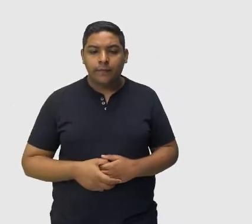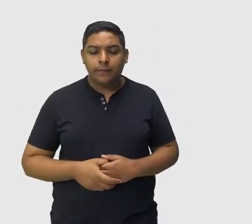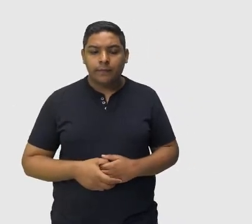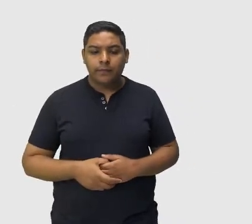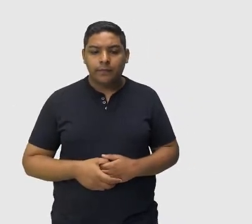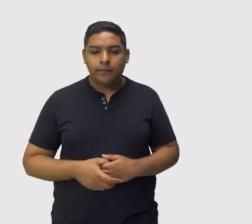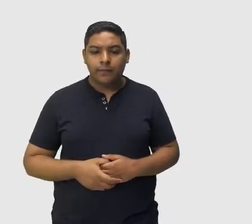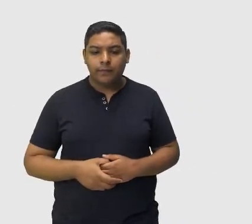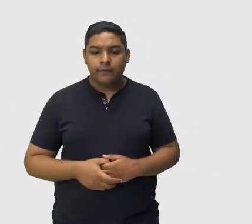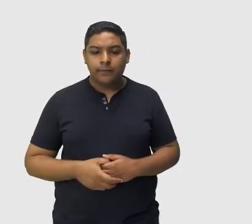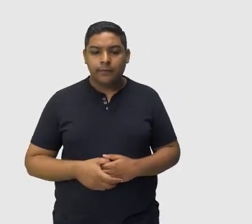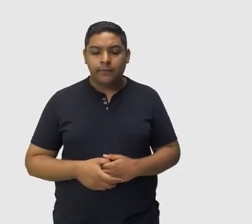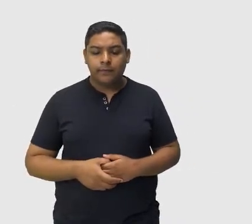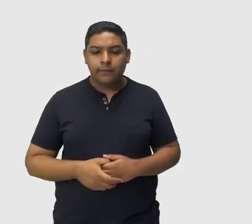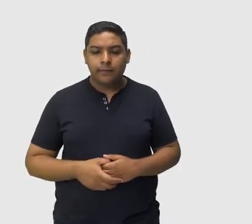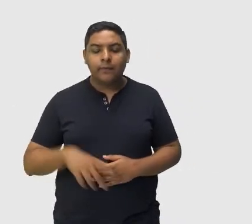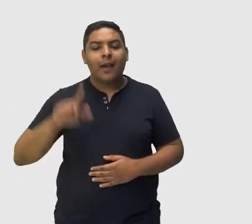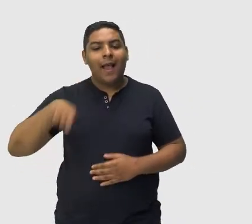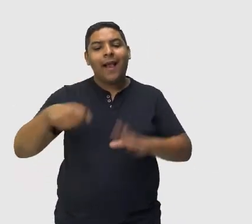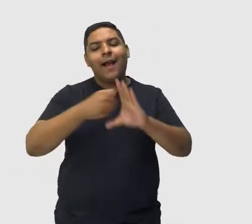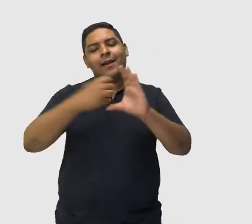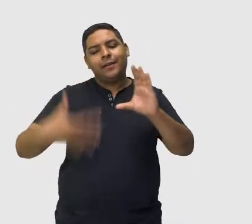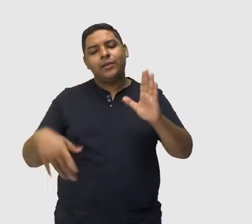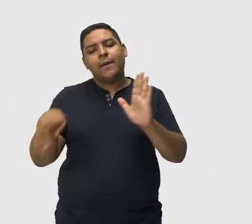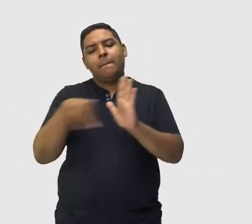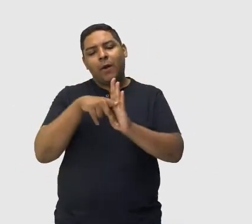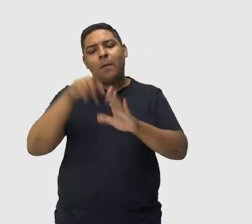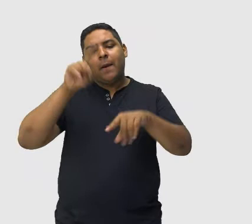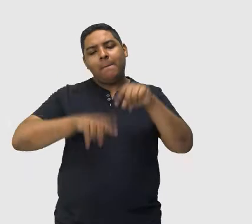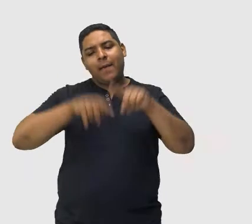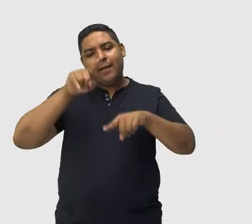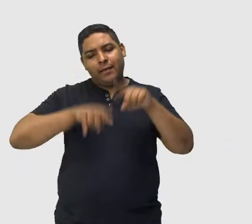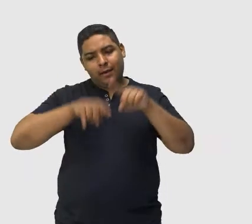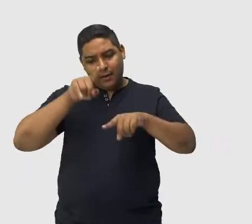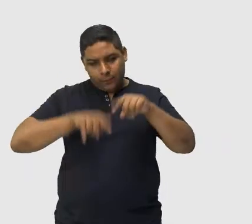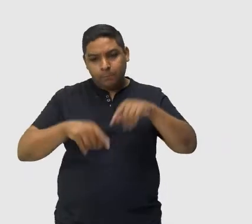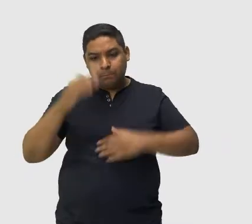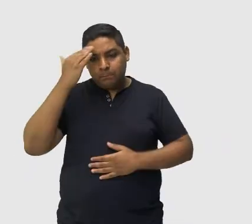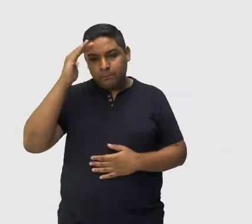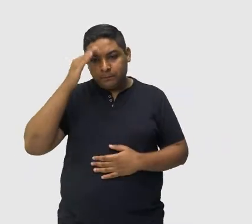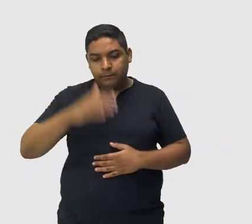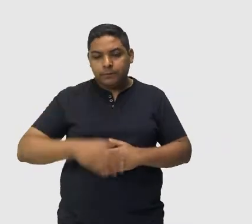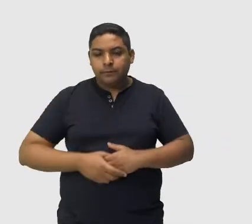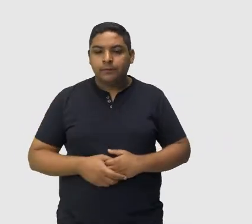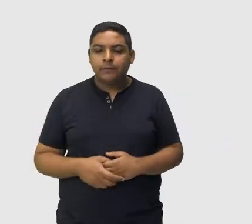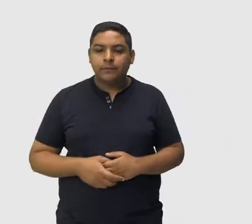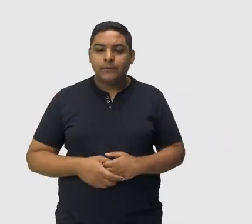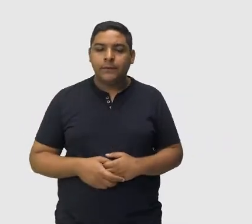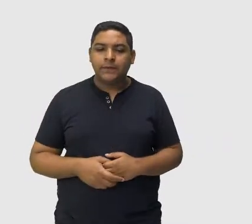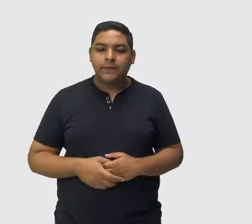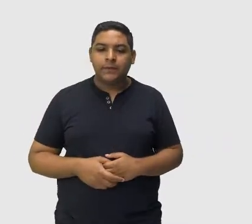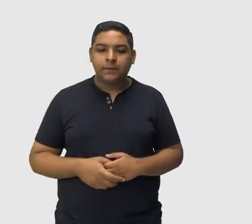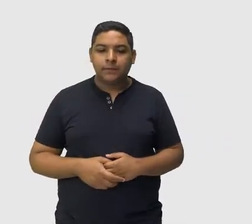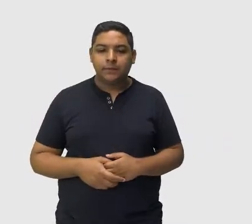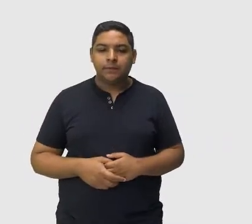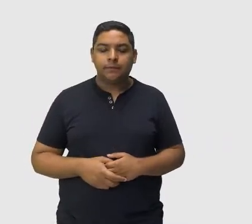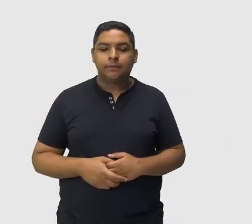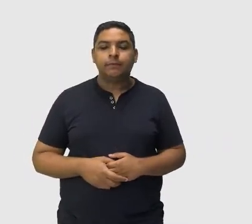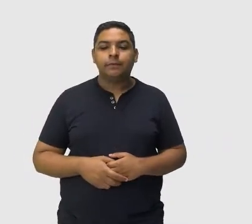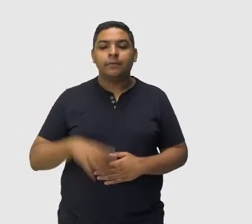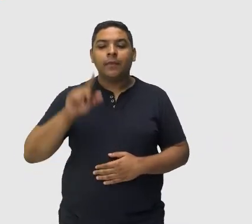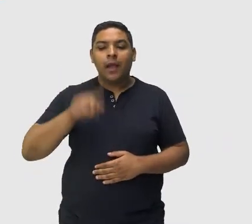é uma característica do material. Essa capacitância vai ser o seguinte, vai